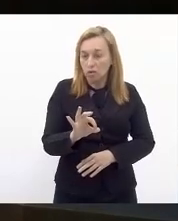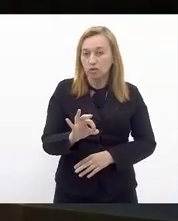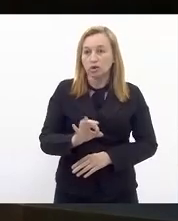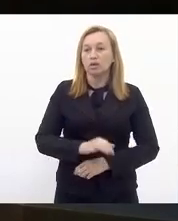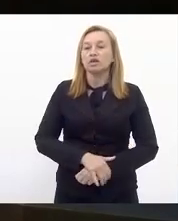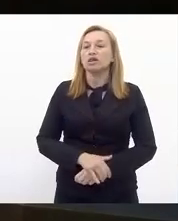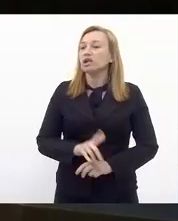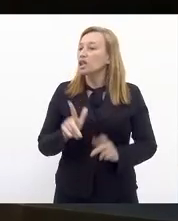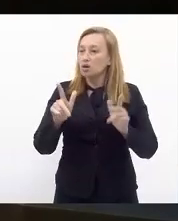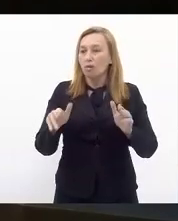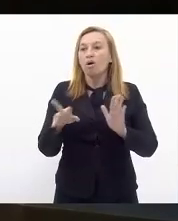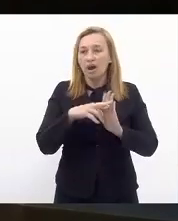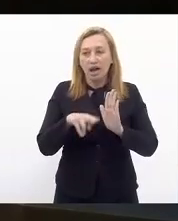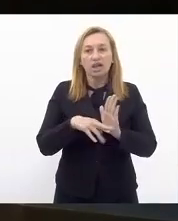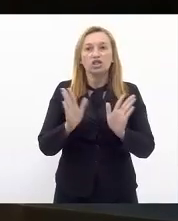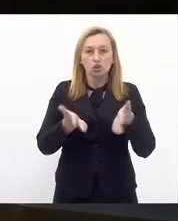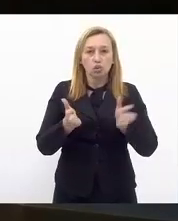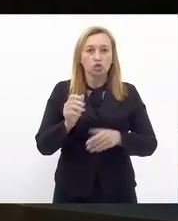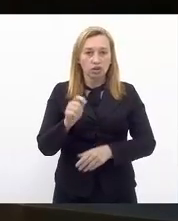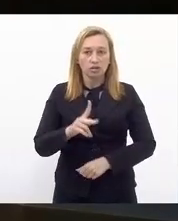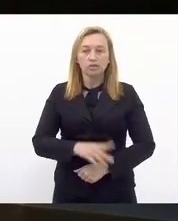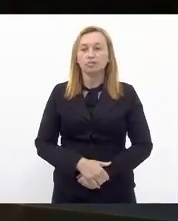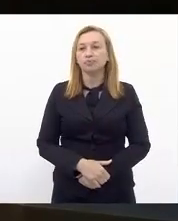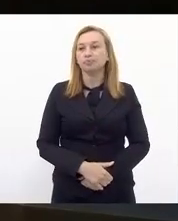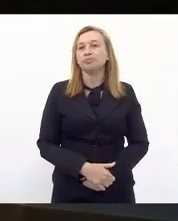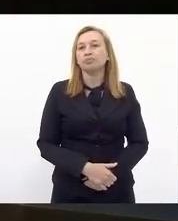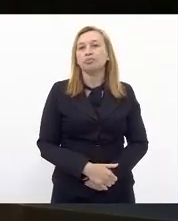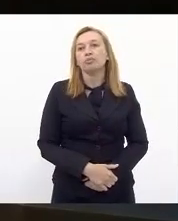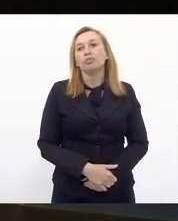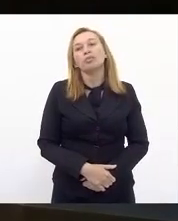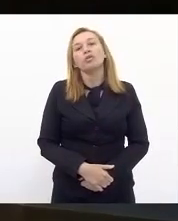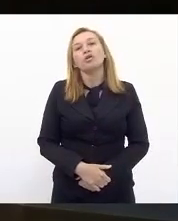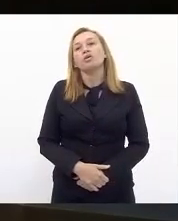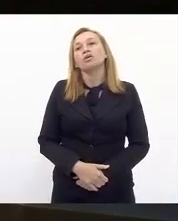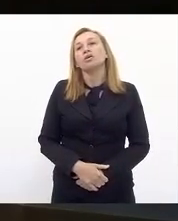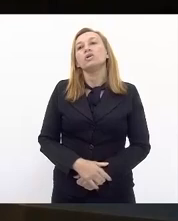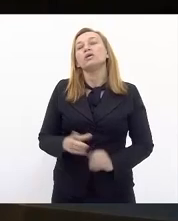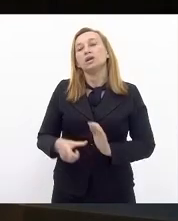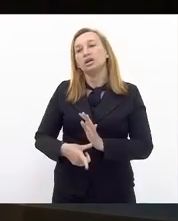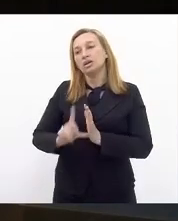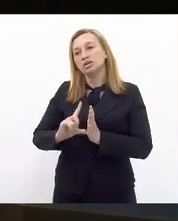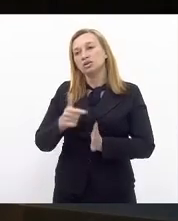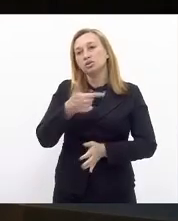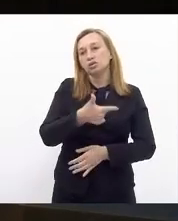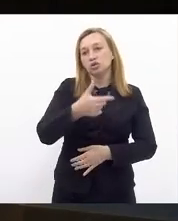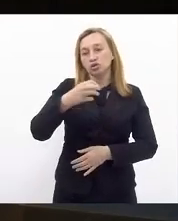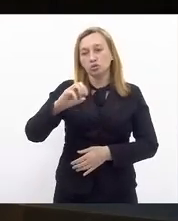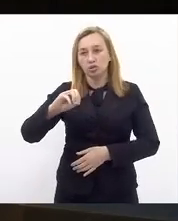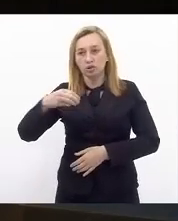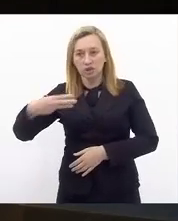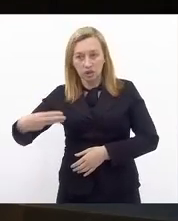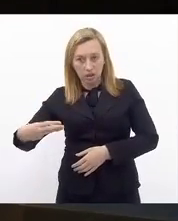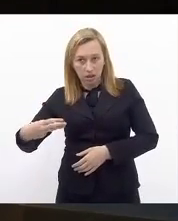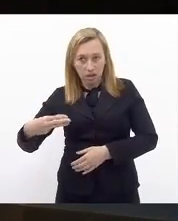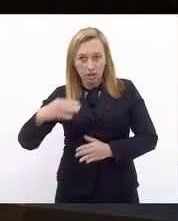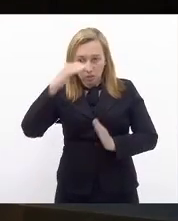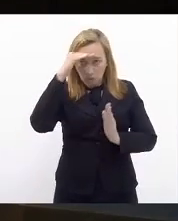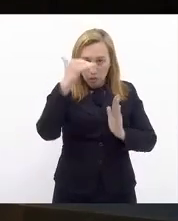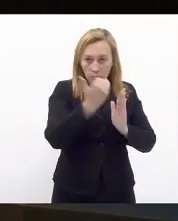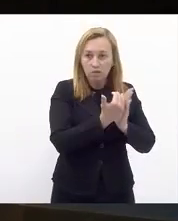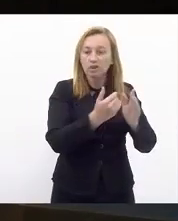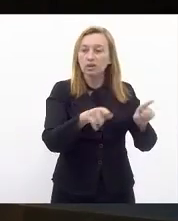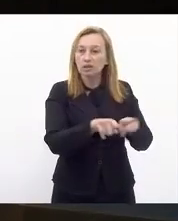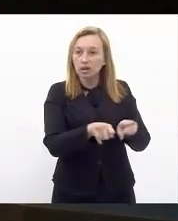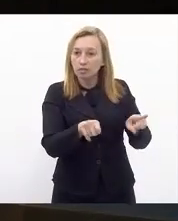E aí o mesma regra que tem hoje tá E aqueles que foram antes de 2003 se cumprido